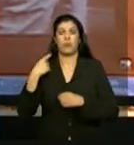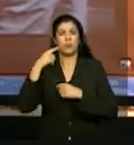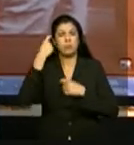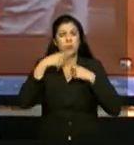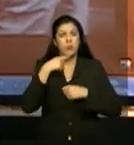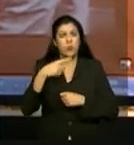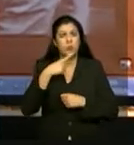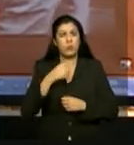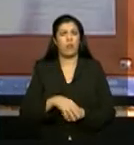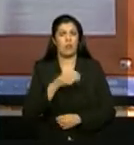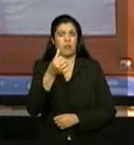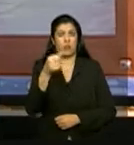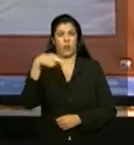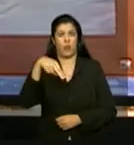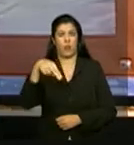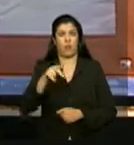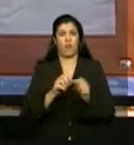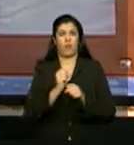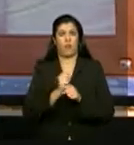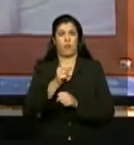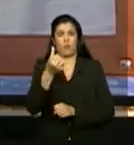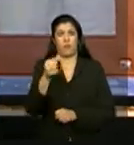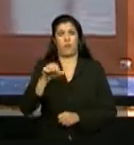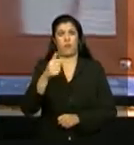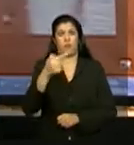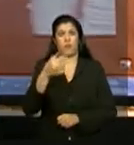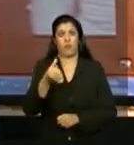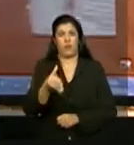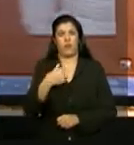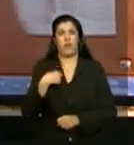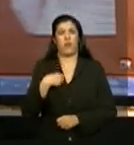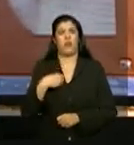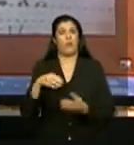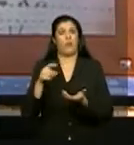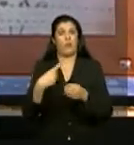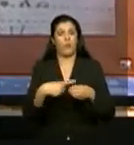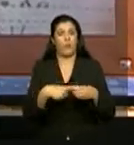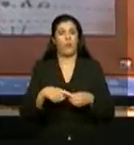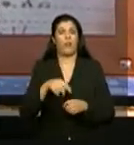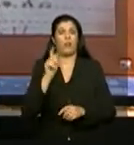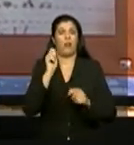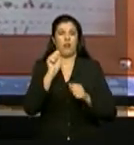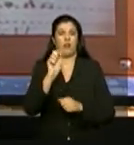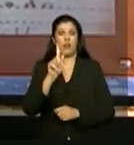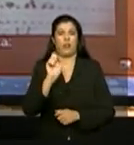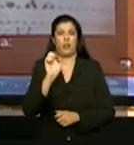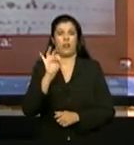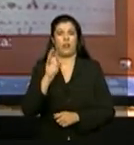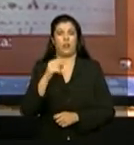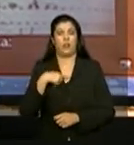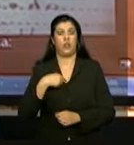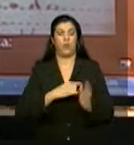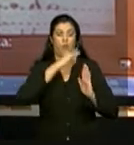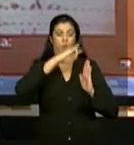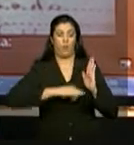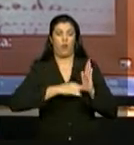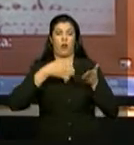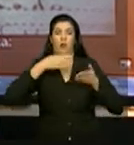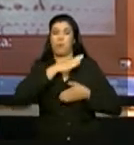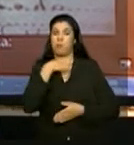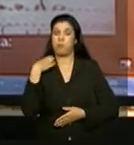1976 na província de corrientes argentina na certidão de óbito um único registro